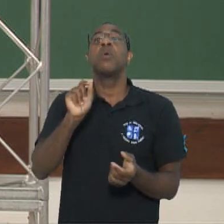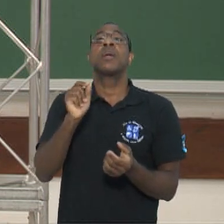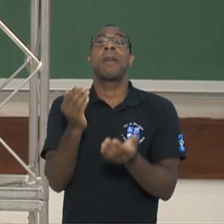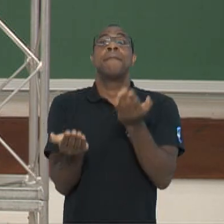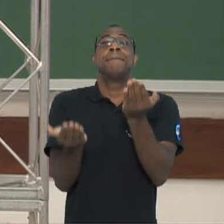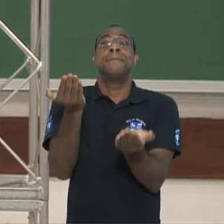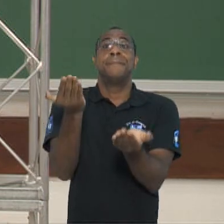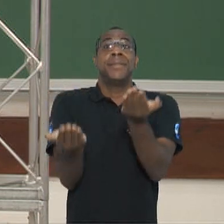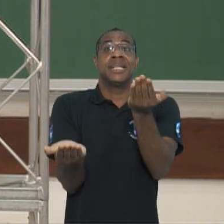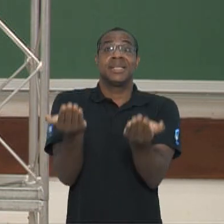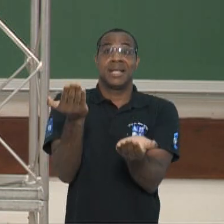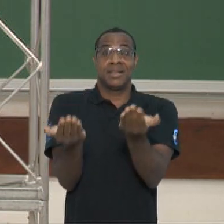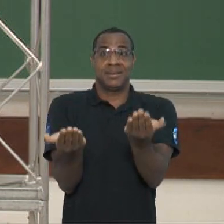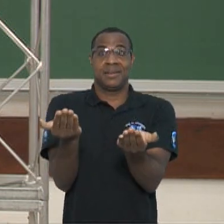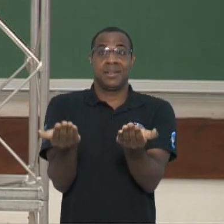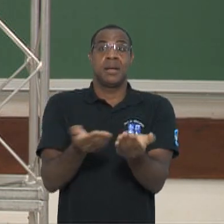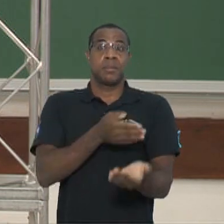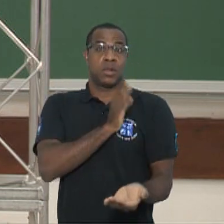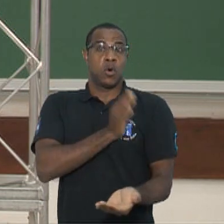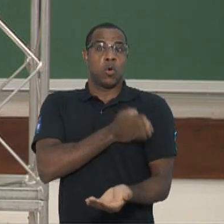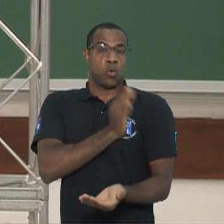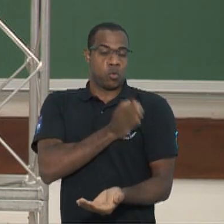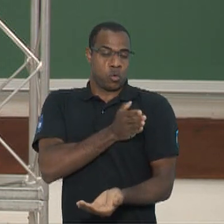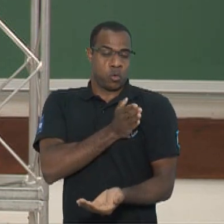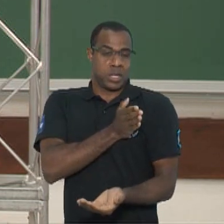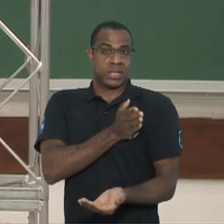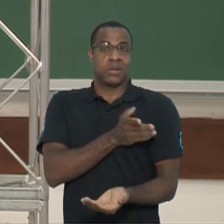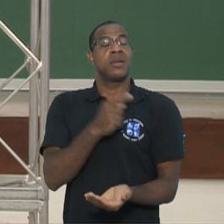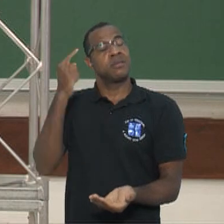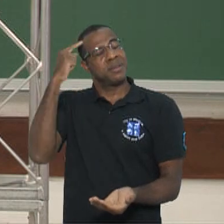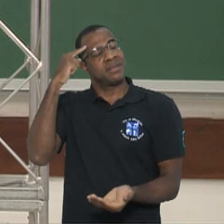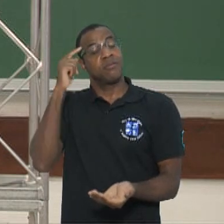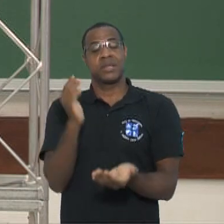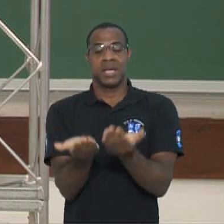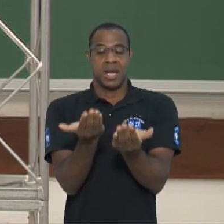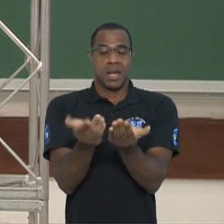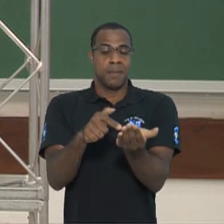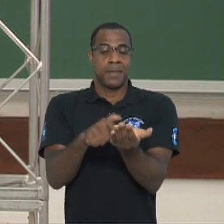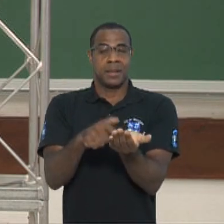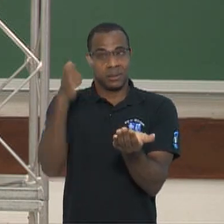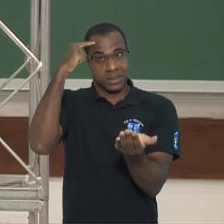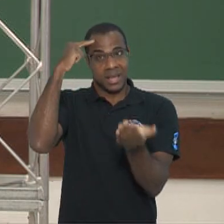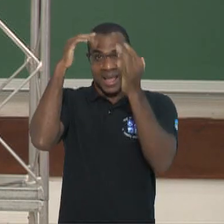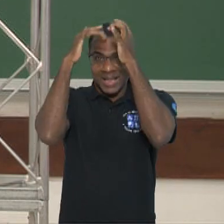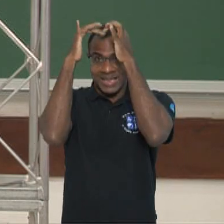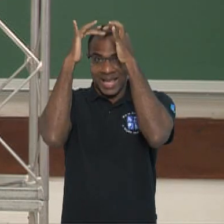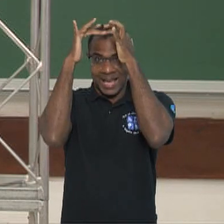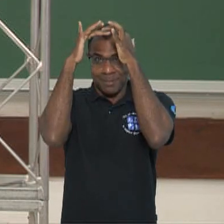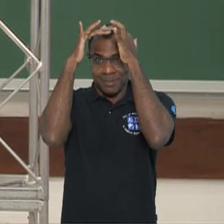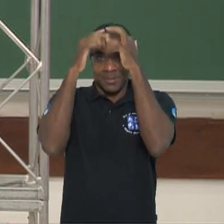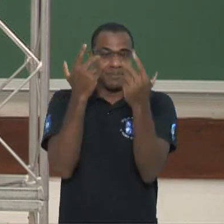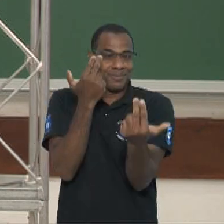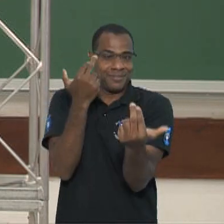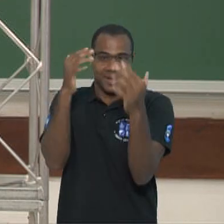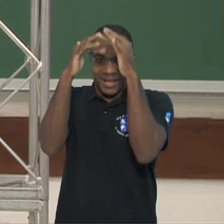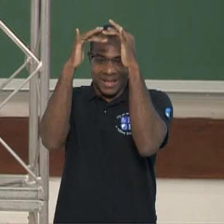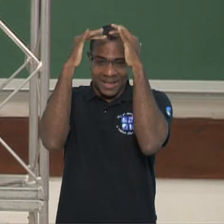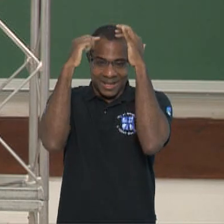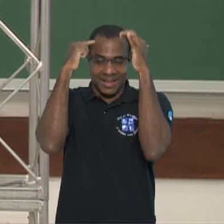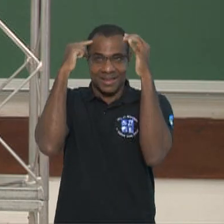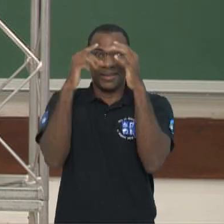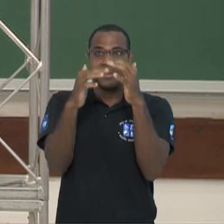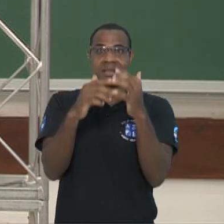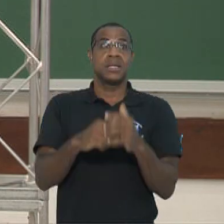acreditavam que o coração seria uma espécie de cérebro, era dali que estava a essência, o pensamento da pessoa, e não o cérebro. Tanto que o cérebro